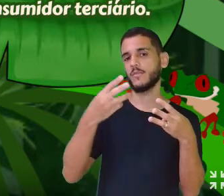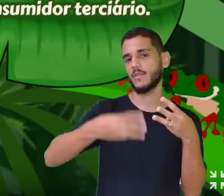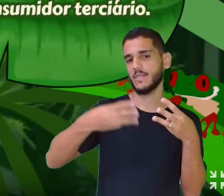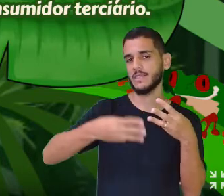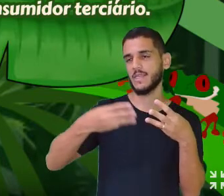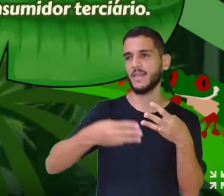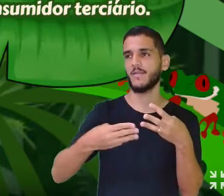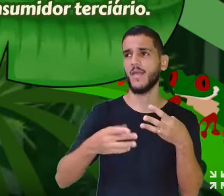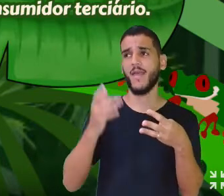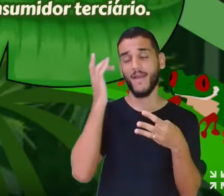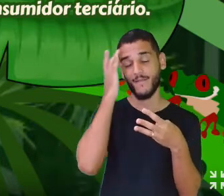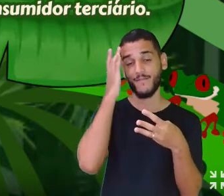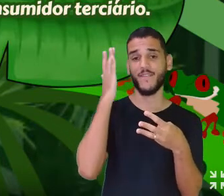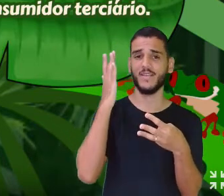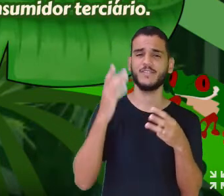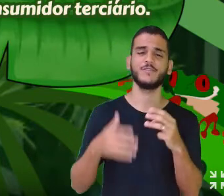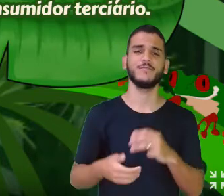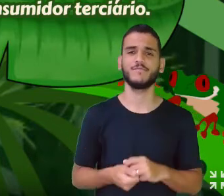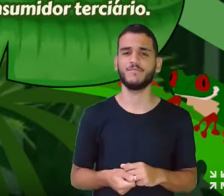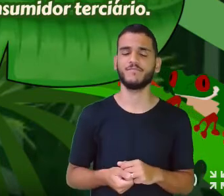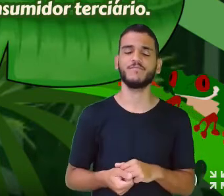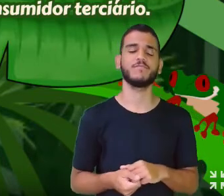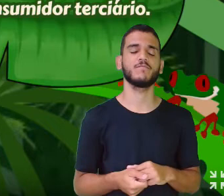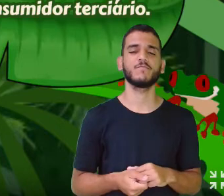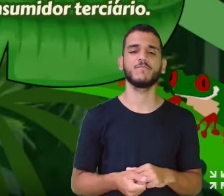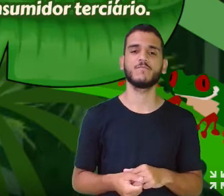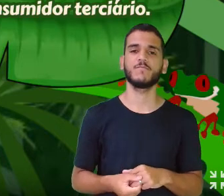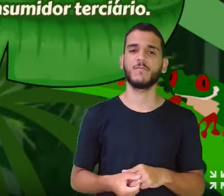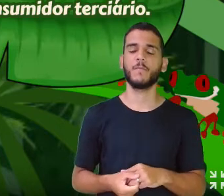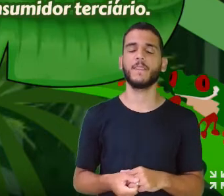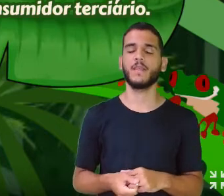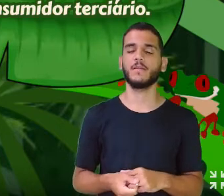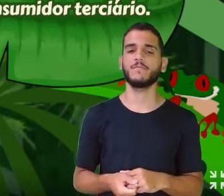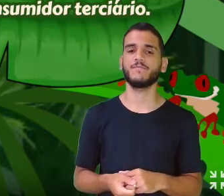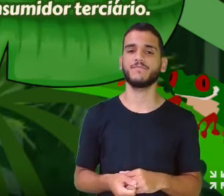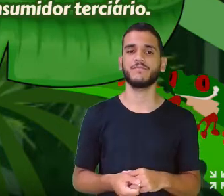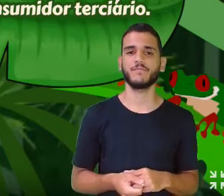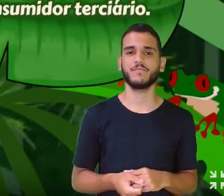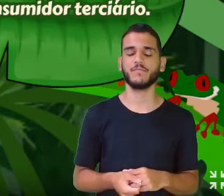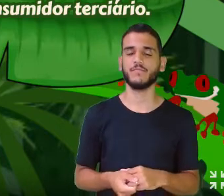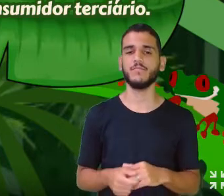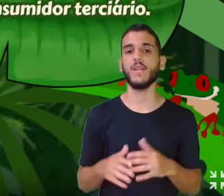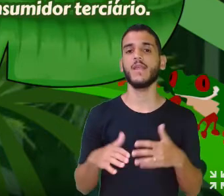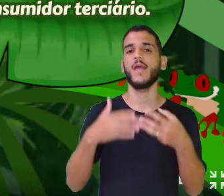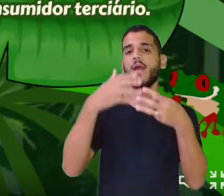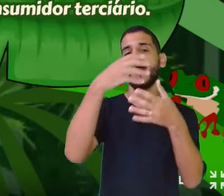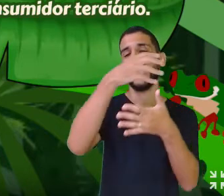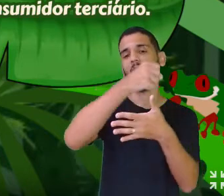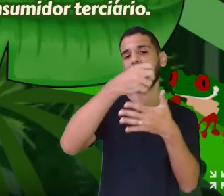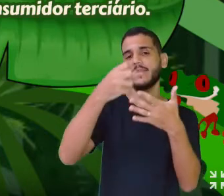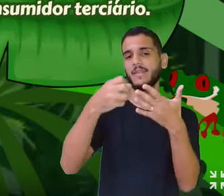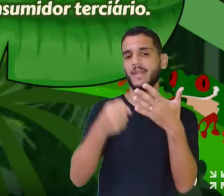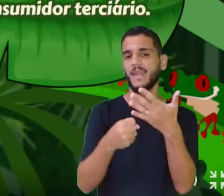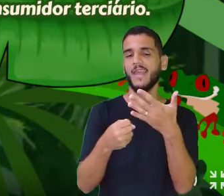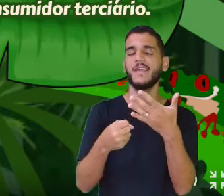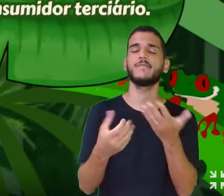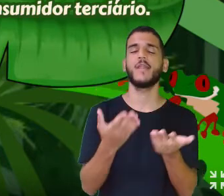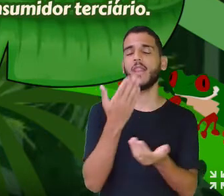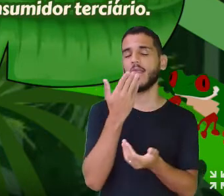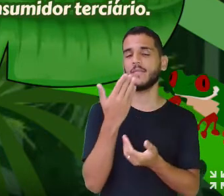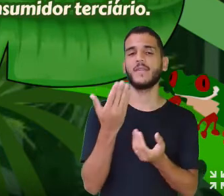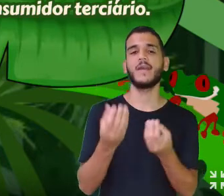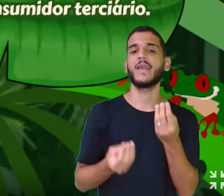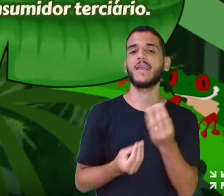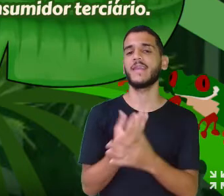Essa tá fácil. É verdade. Essa tá fácil. Vamos E lá, aí? gente. A cadeia alimentar é pelo quê? Letra A, letra B ou